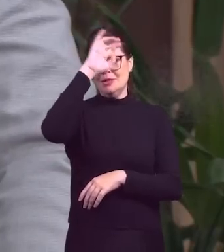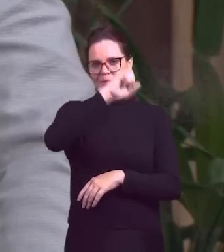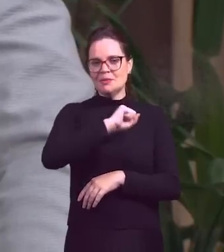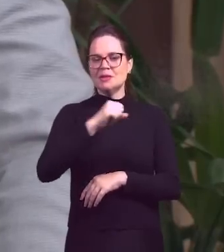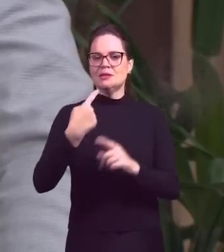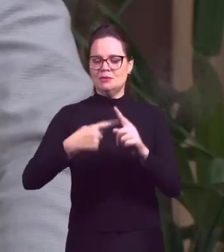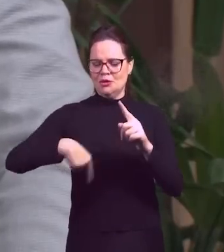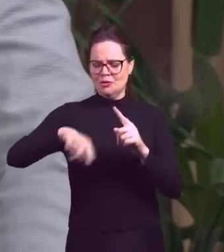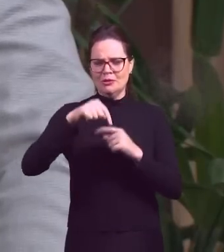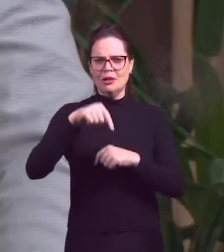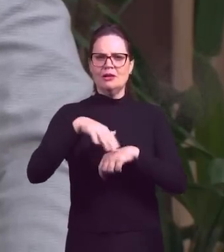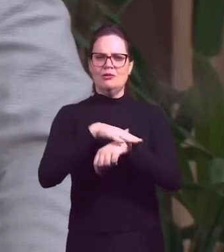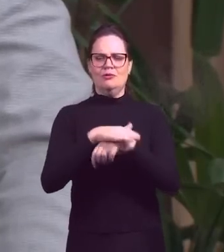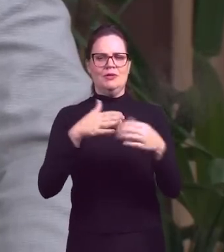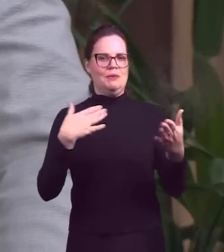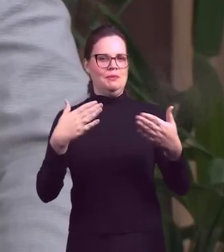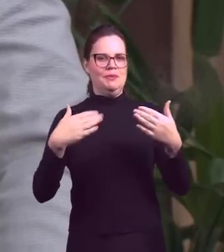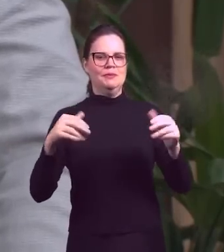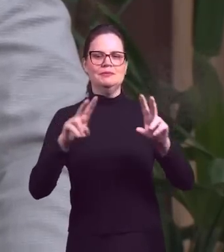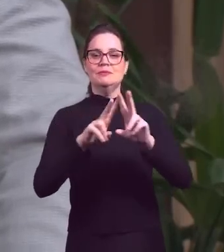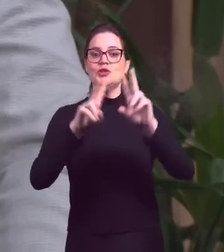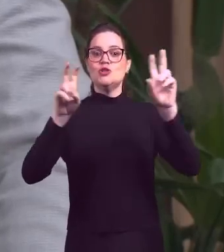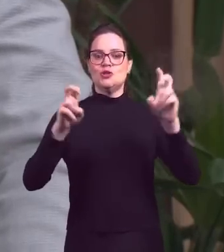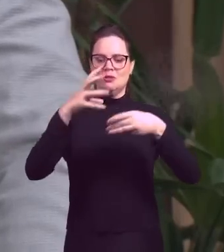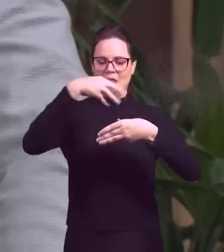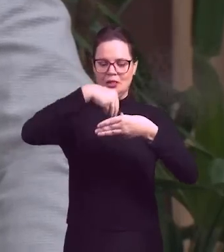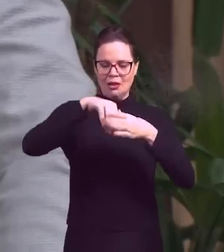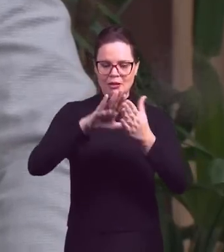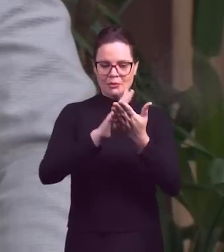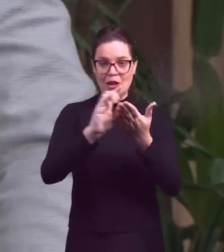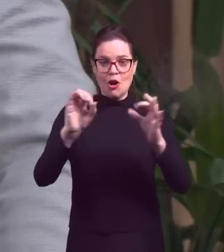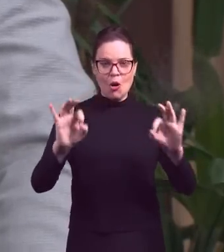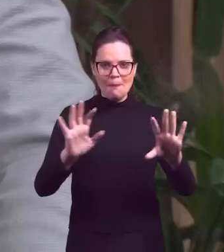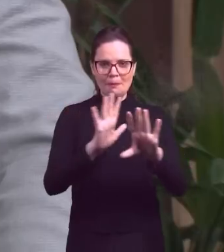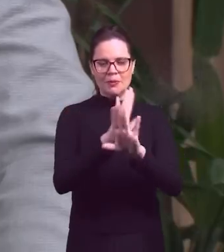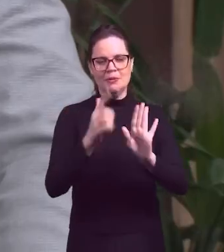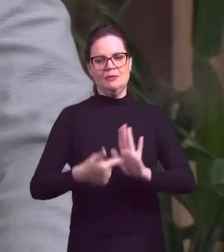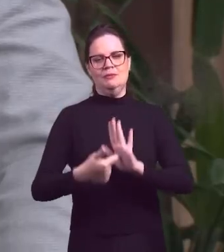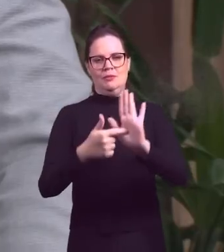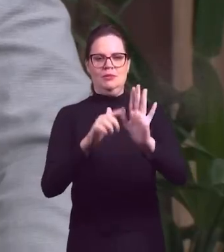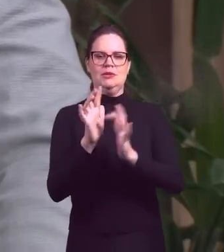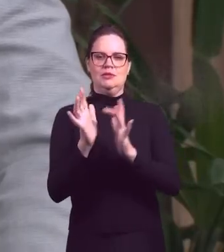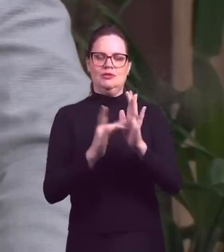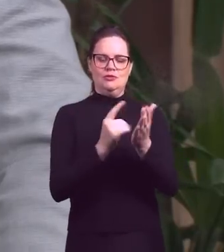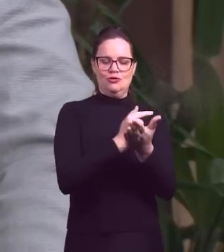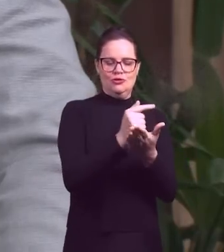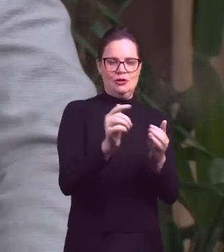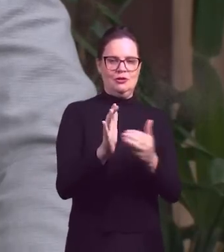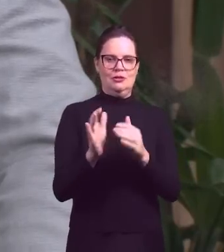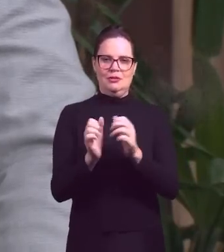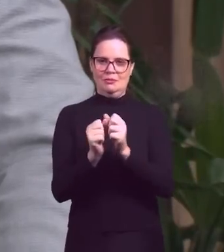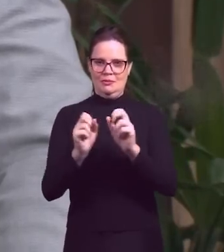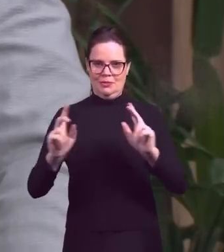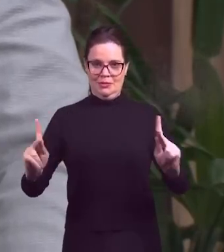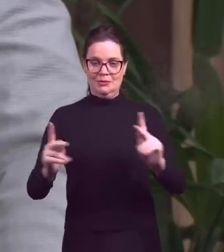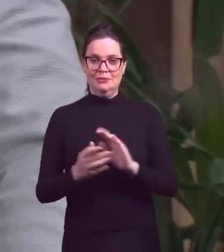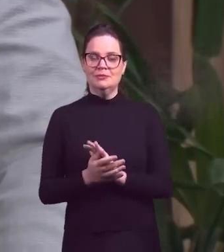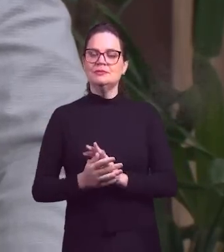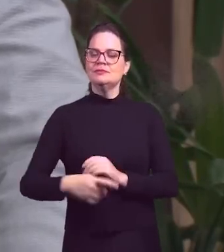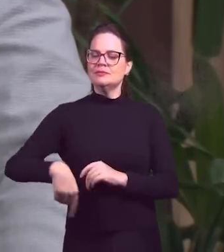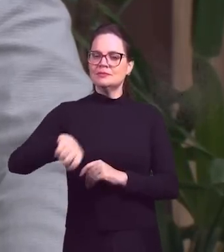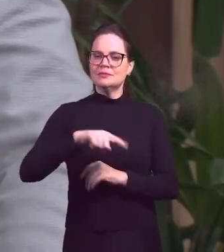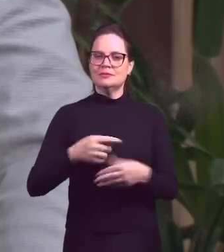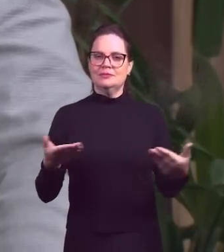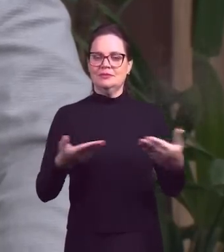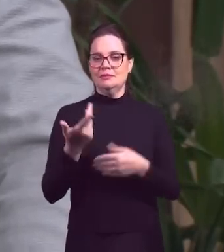qual tratamos, que é Jesus em toda a Bíblia, em toda a palavra.